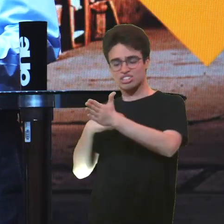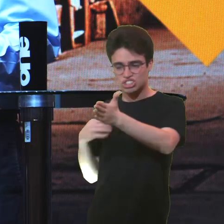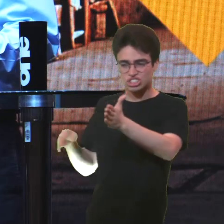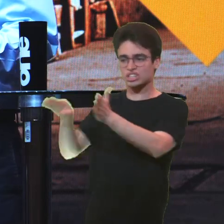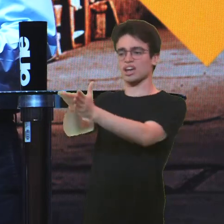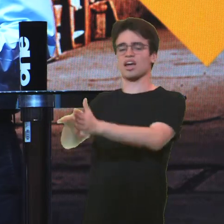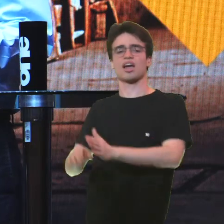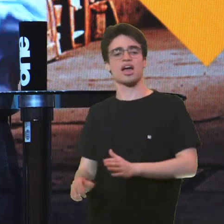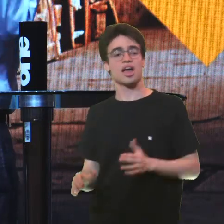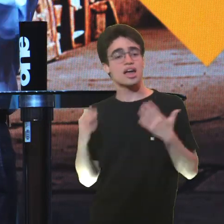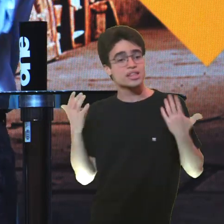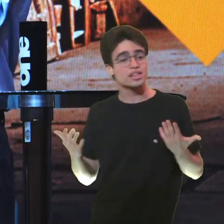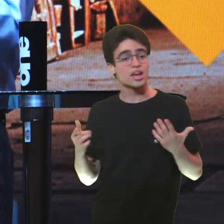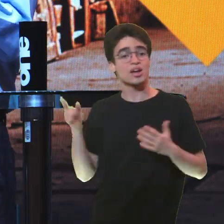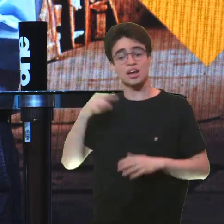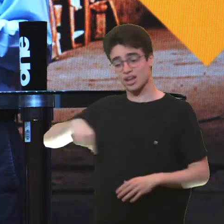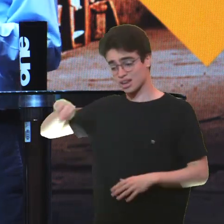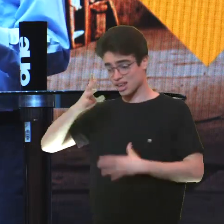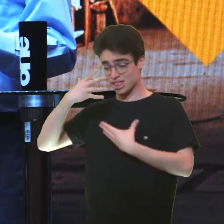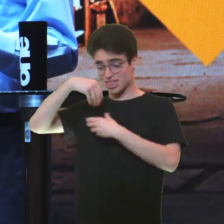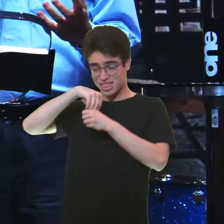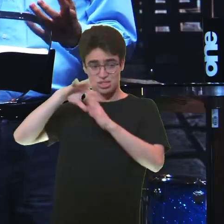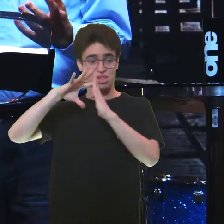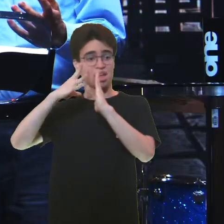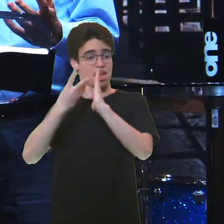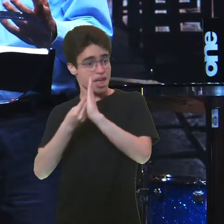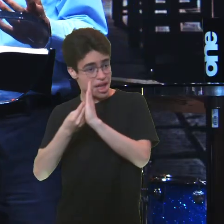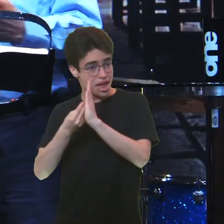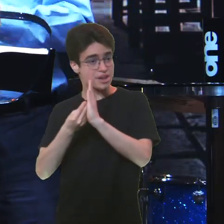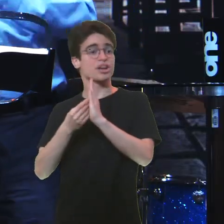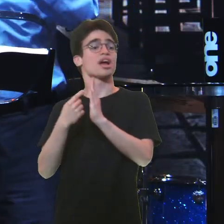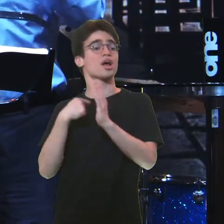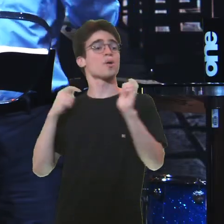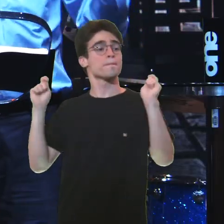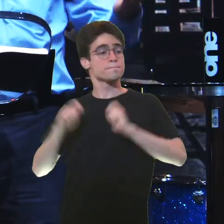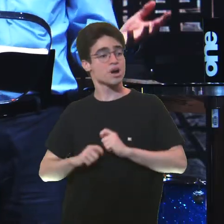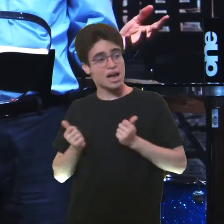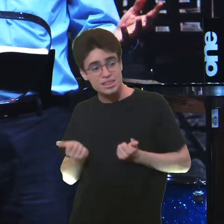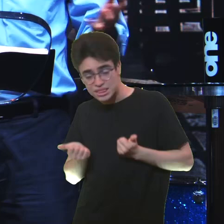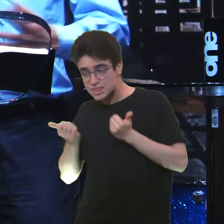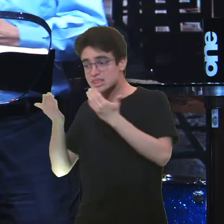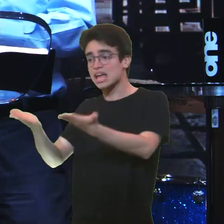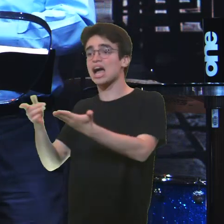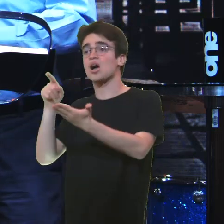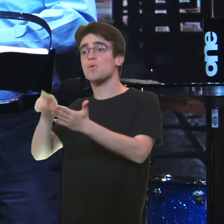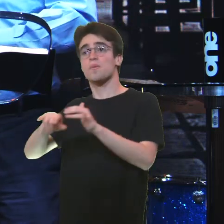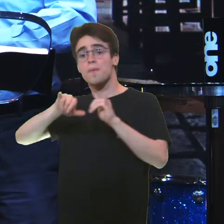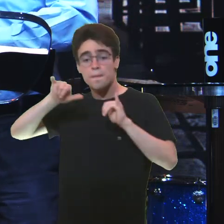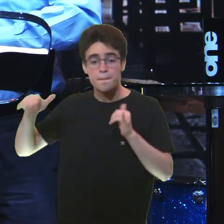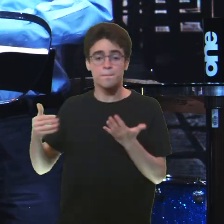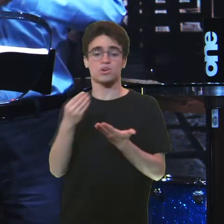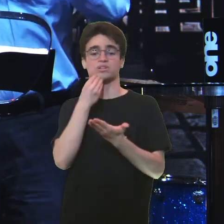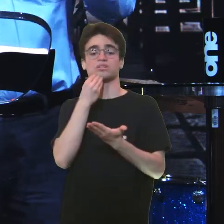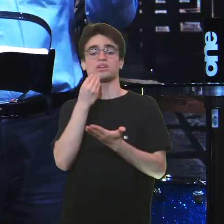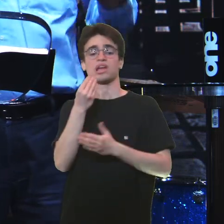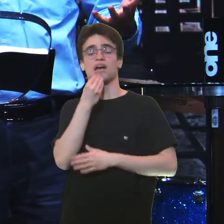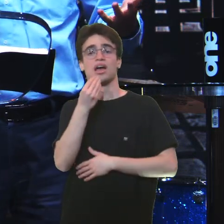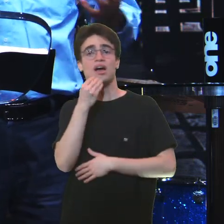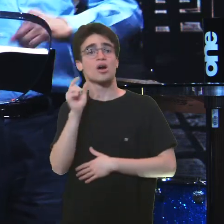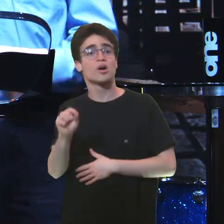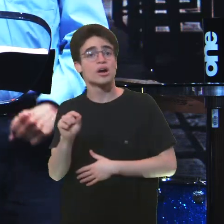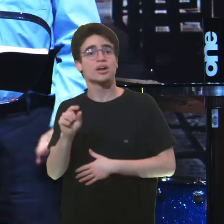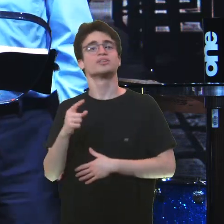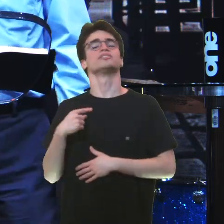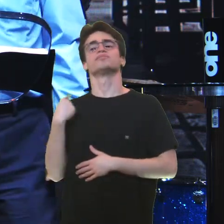possamos na igreja darles a los niños dar a essas crianças un espacio donde espaço onde sean tratados